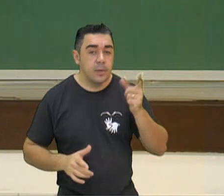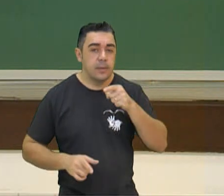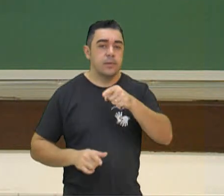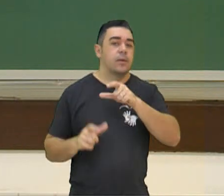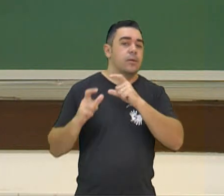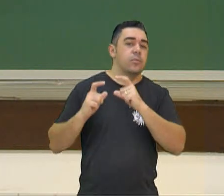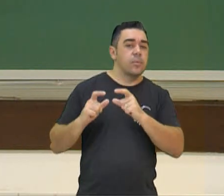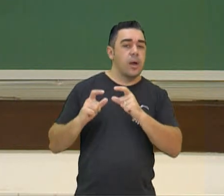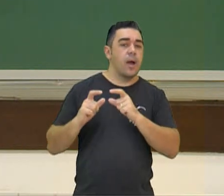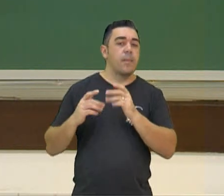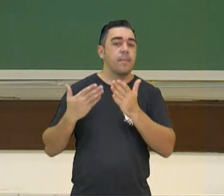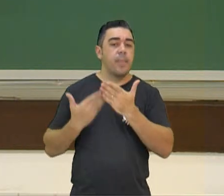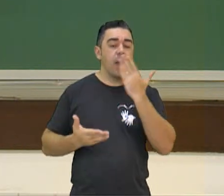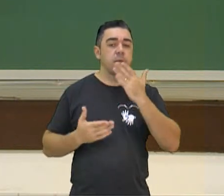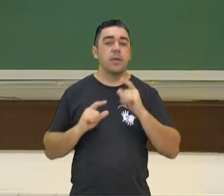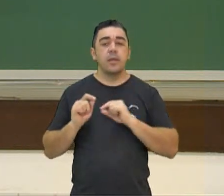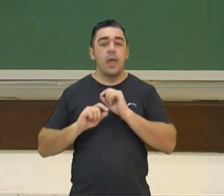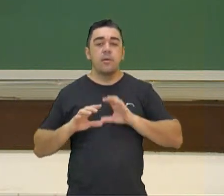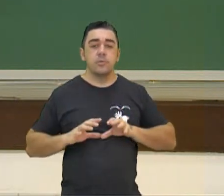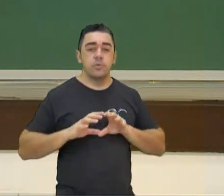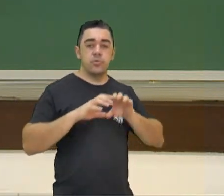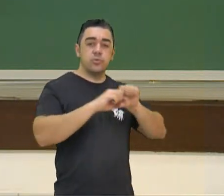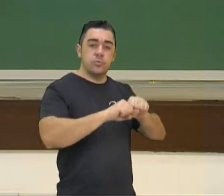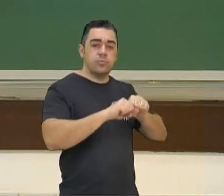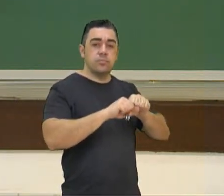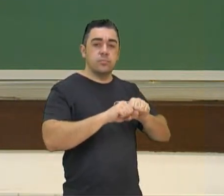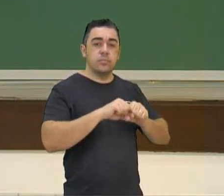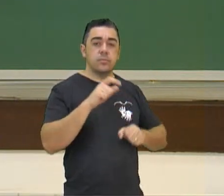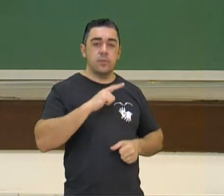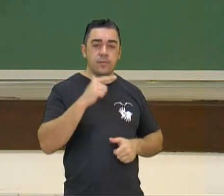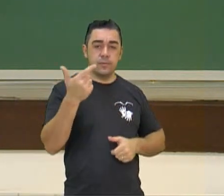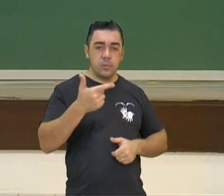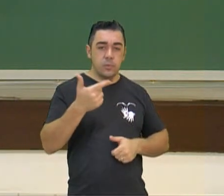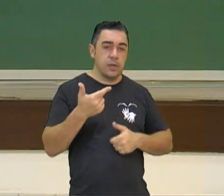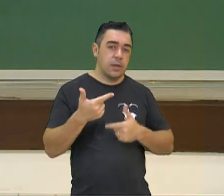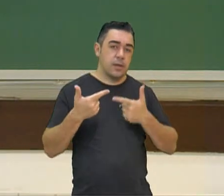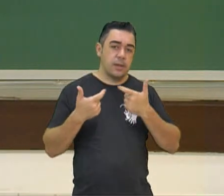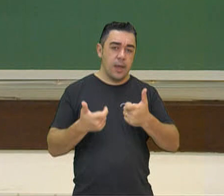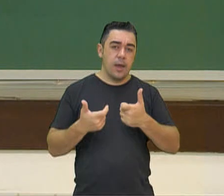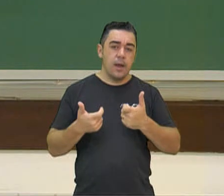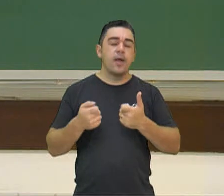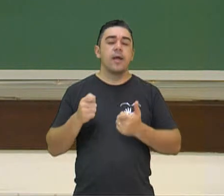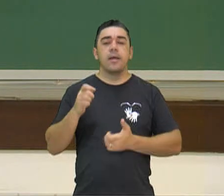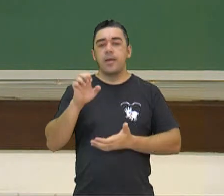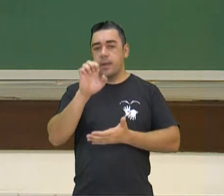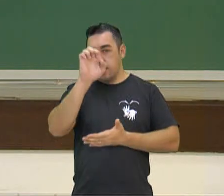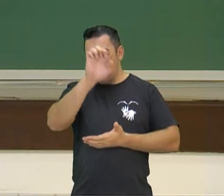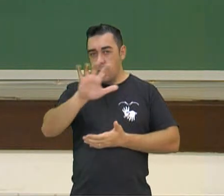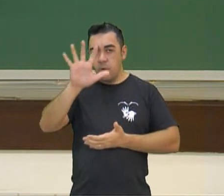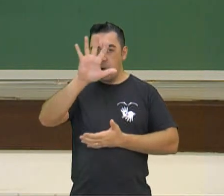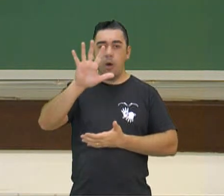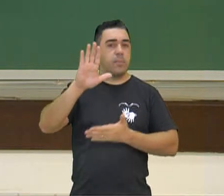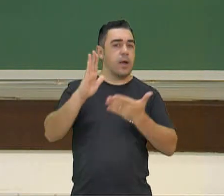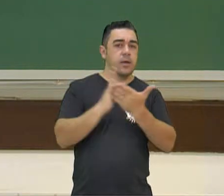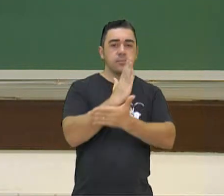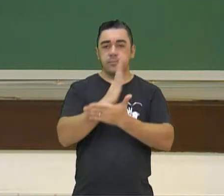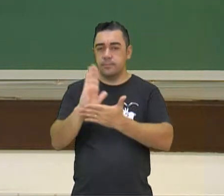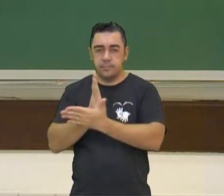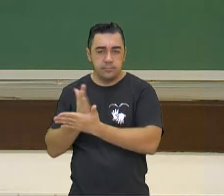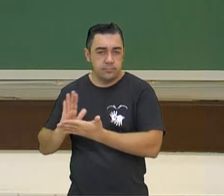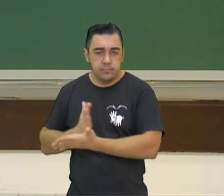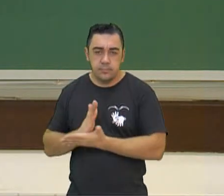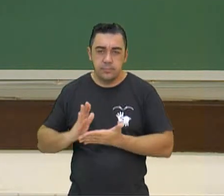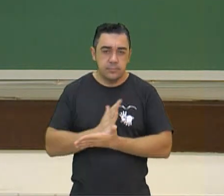território. E daí quem vem na sequência para dominá-lo? E daí vem a Segunda Guerra e a Europa inteira faz a descolonização, abre aspas